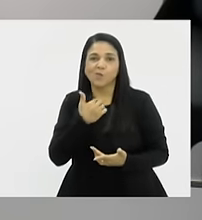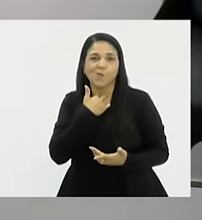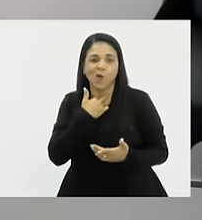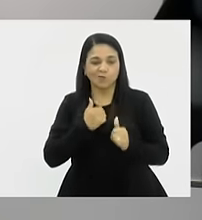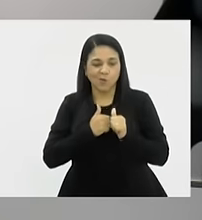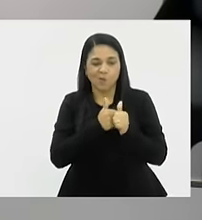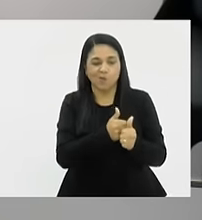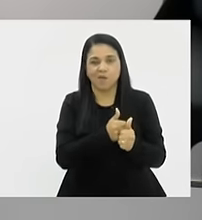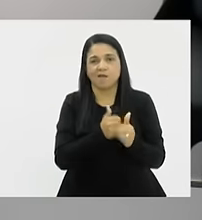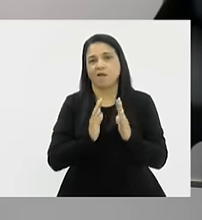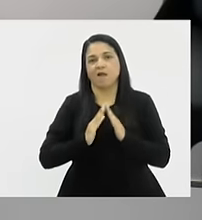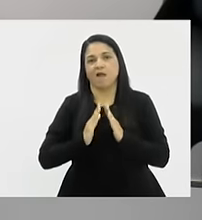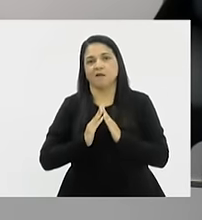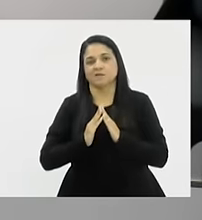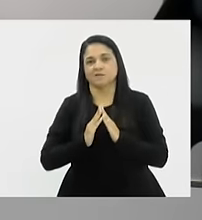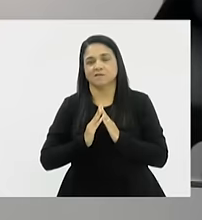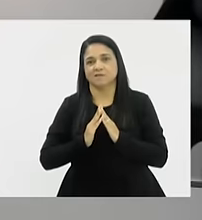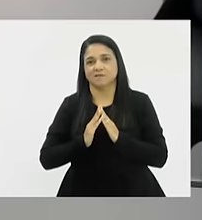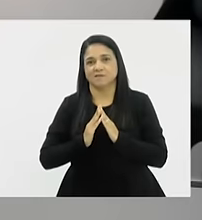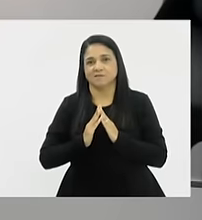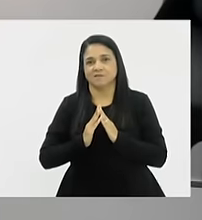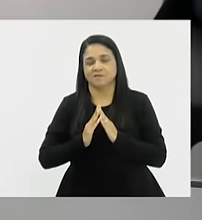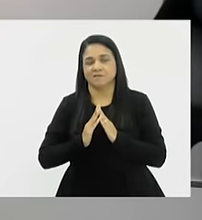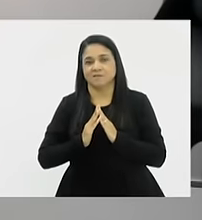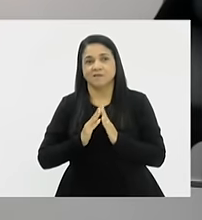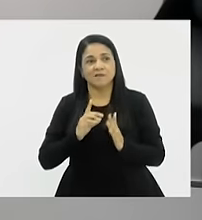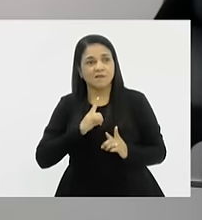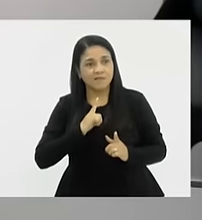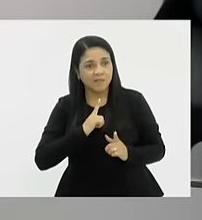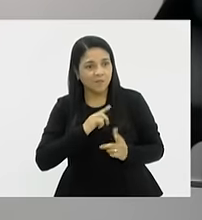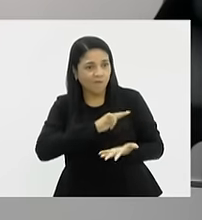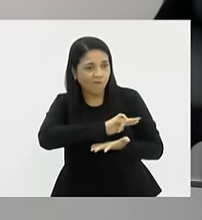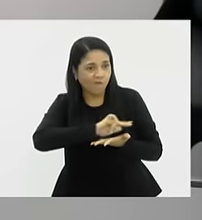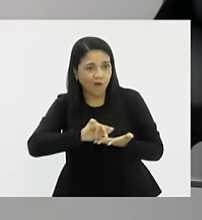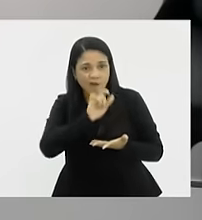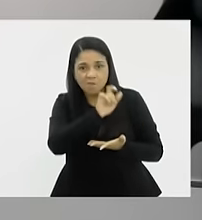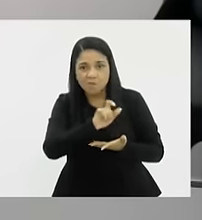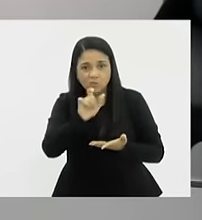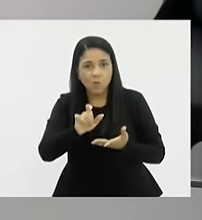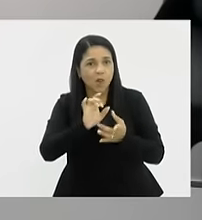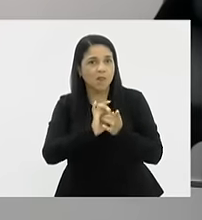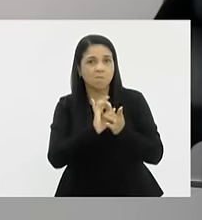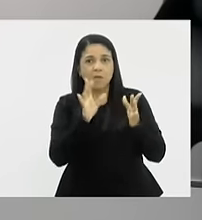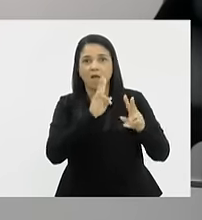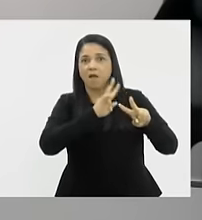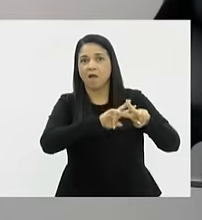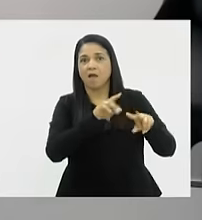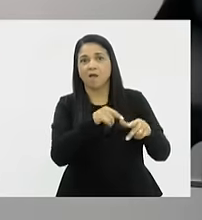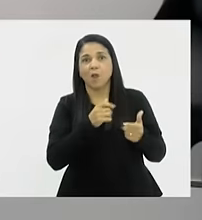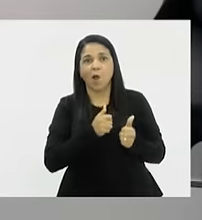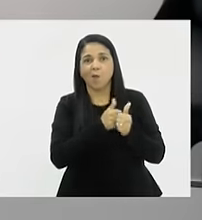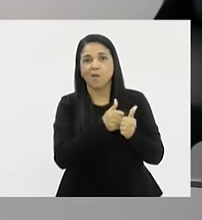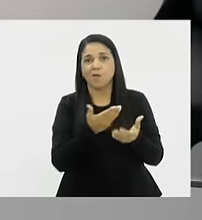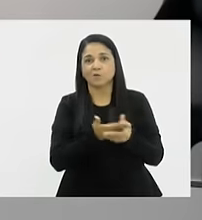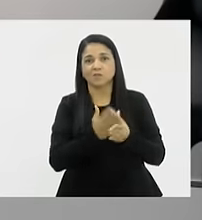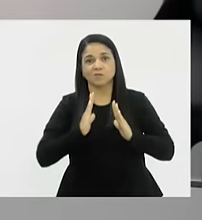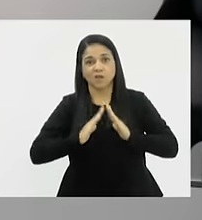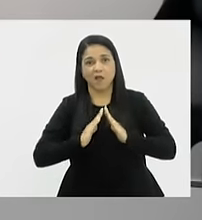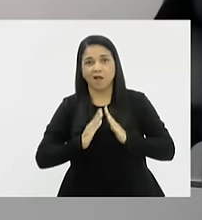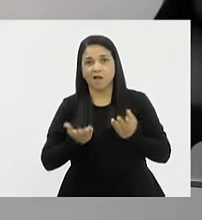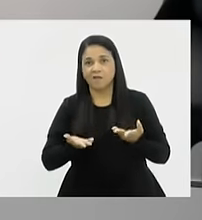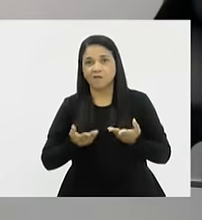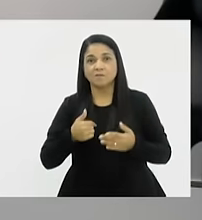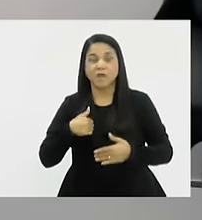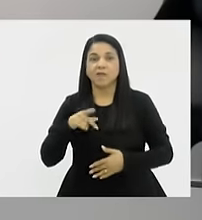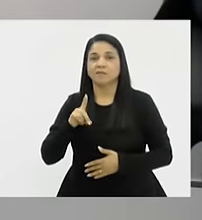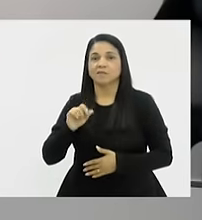nós vemos todos os dias coisas grotescas, e pessoas são postas nas ruas para acompanhar o processo, mas Gabriel Monteiro